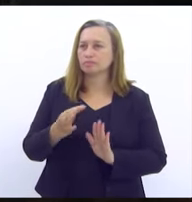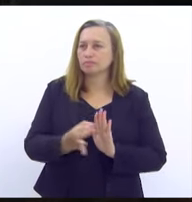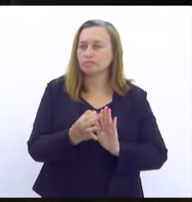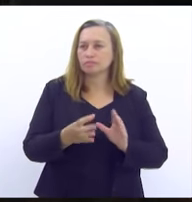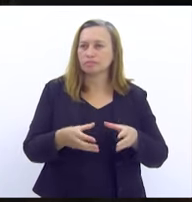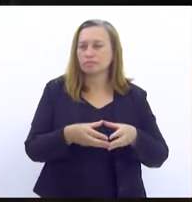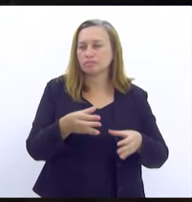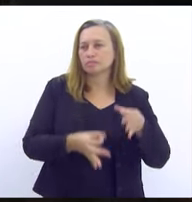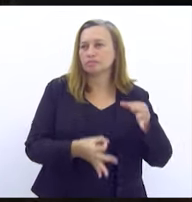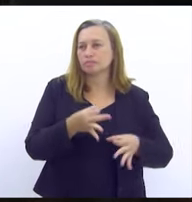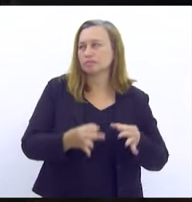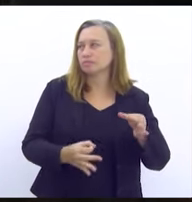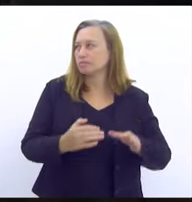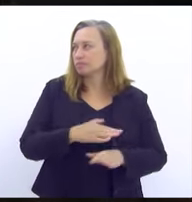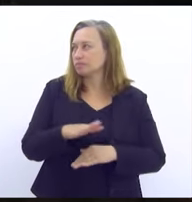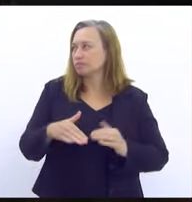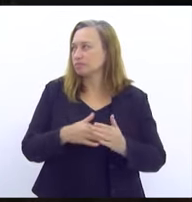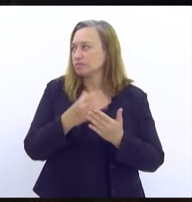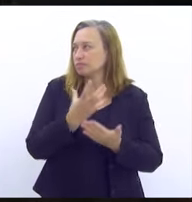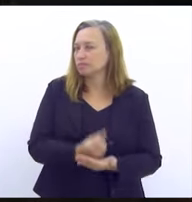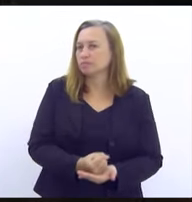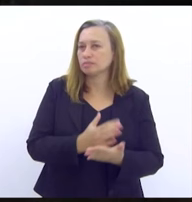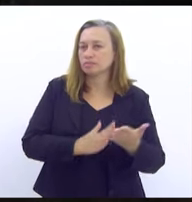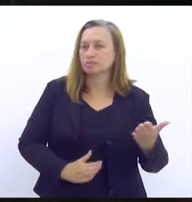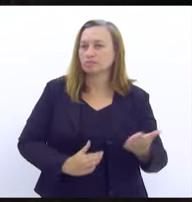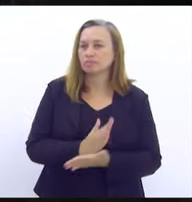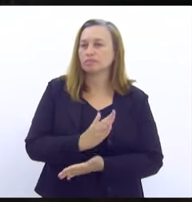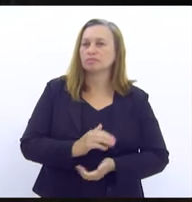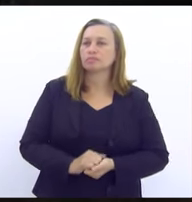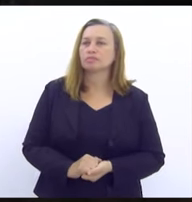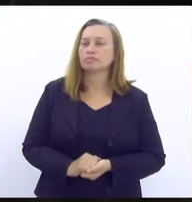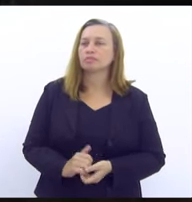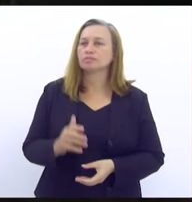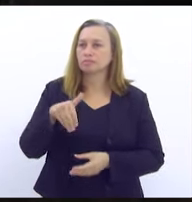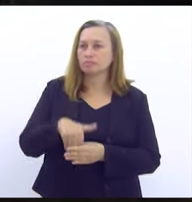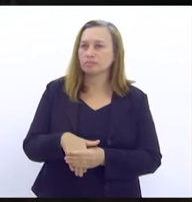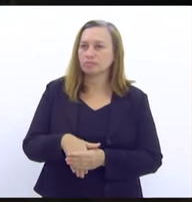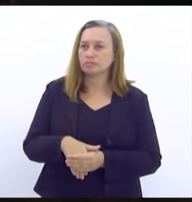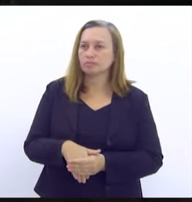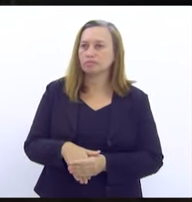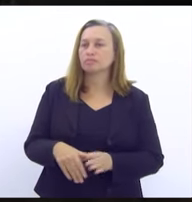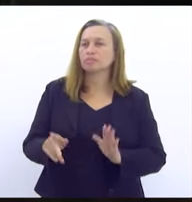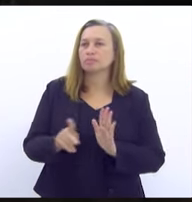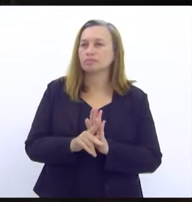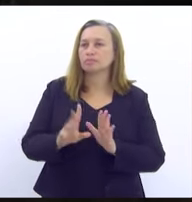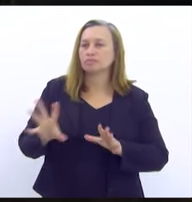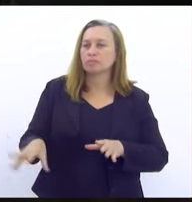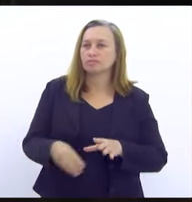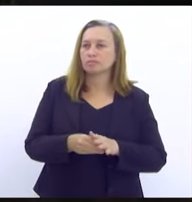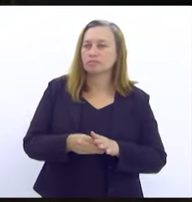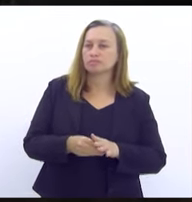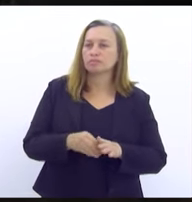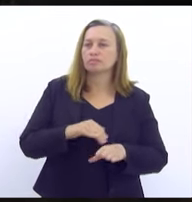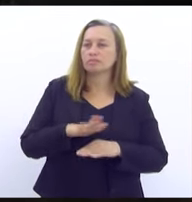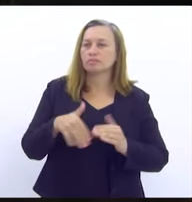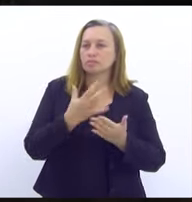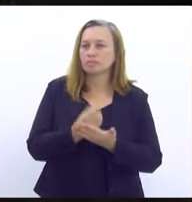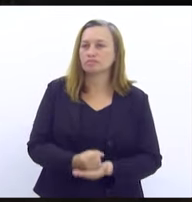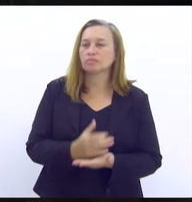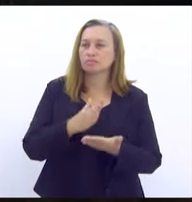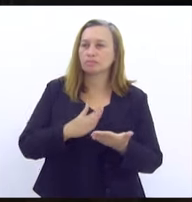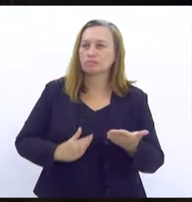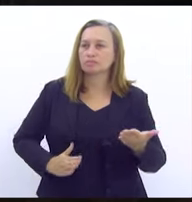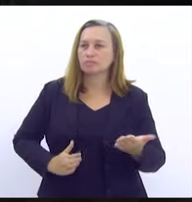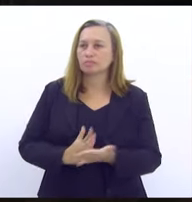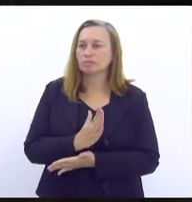de Constituição e Justiça. Senhores que aprovam, permaneçam como estão, aprovado. Em votação, o projeto assim emendado. Senhores que aprovam, permaneçam como